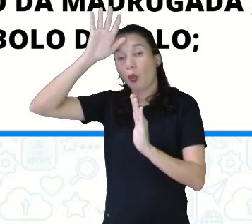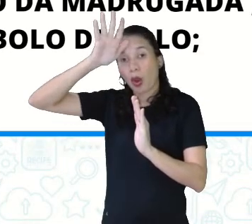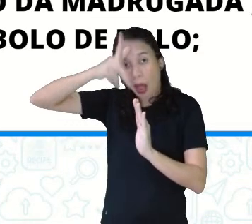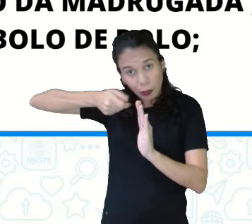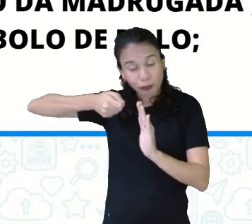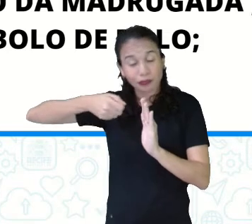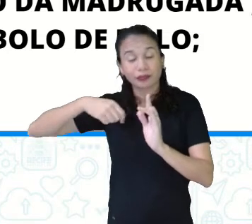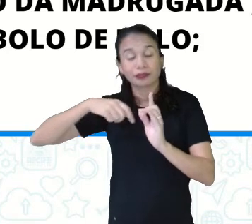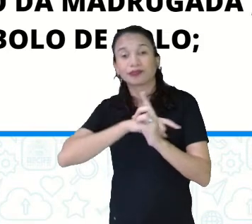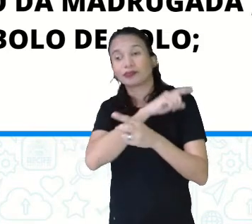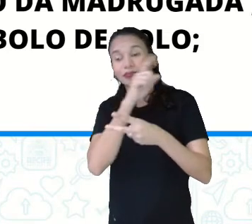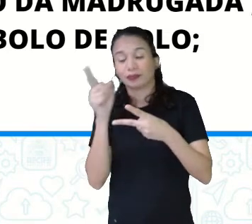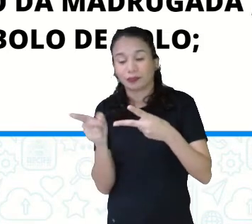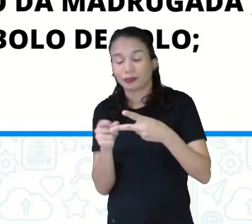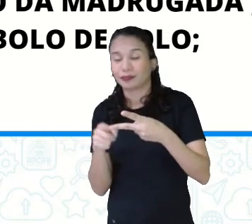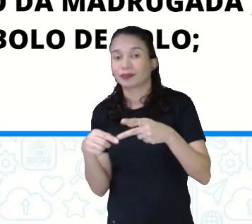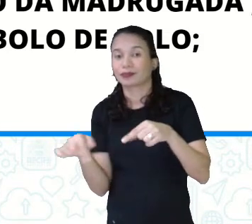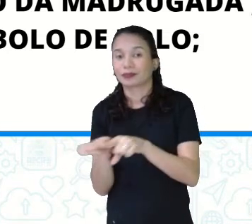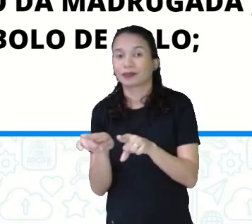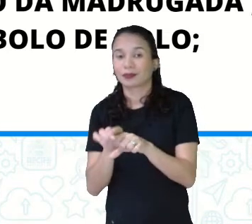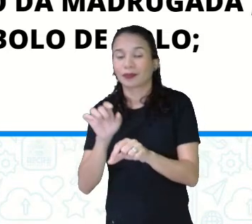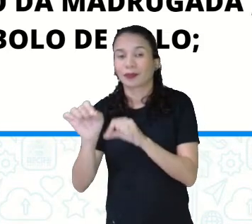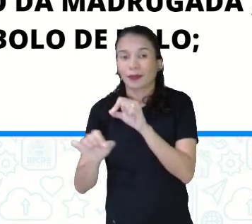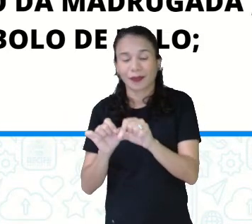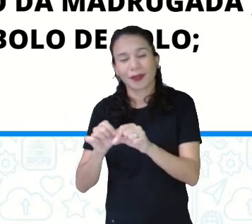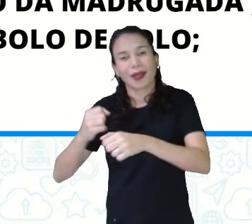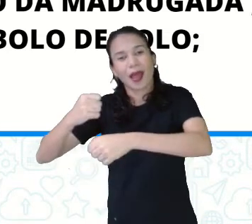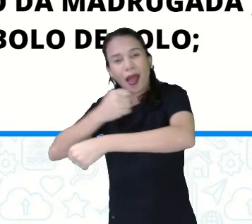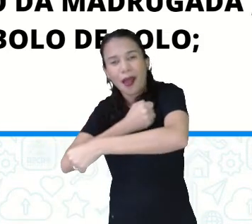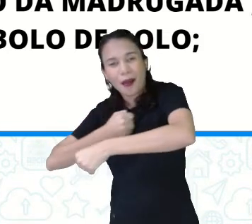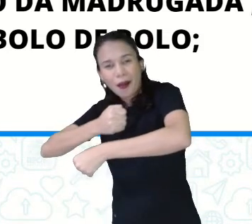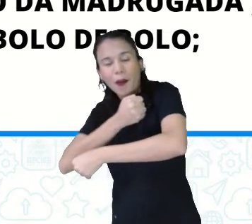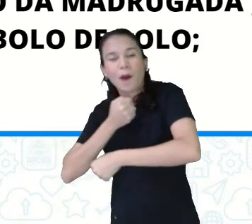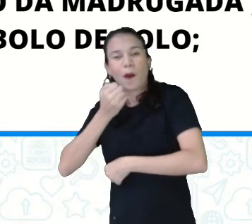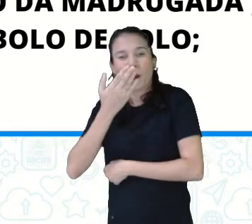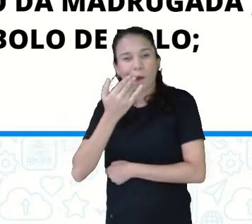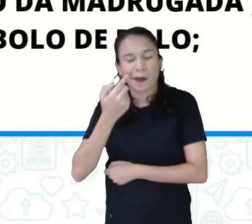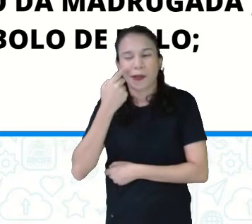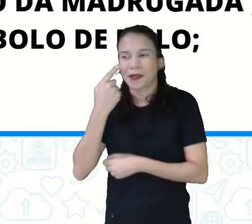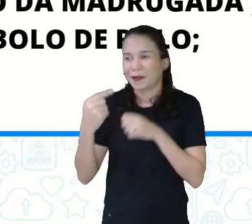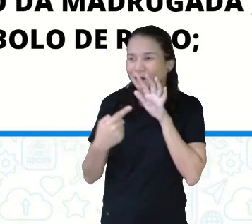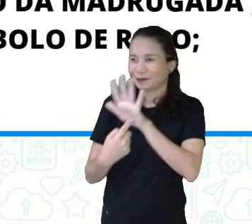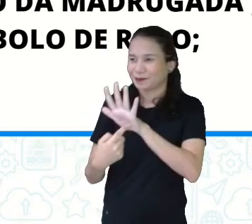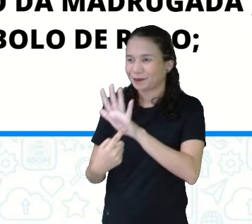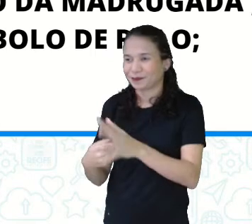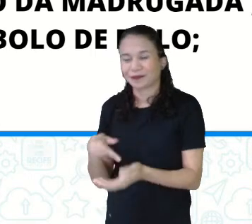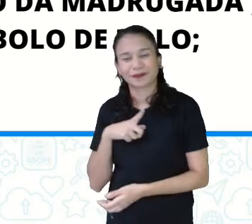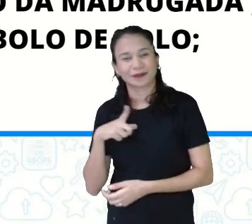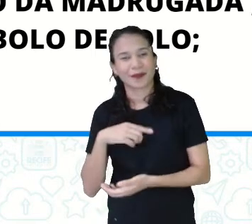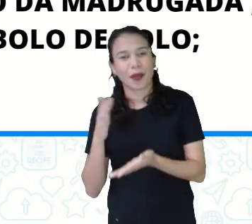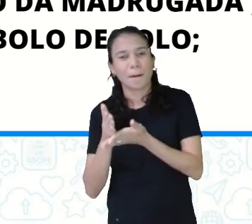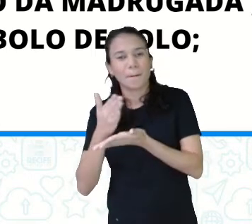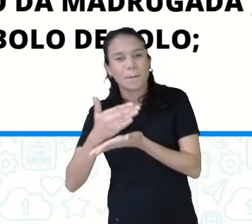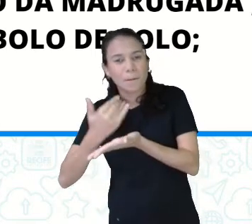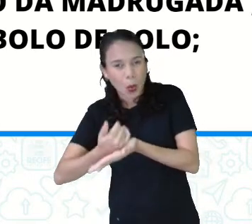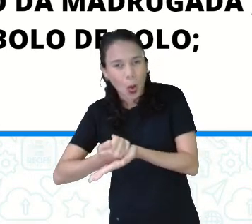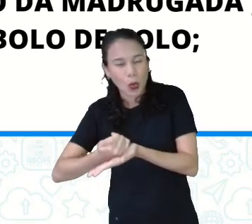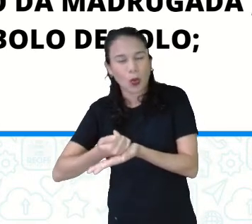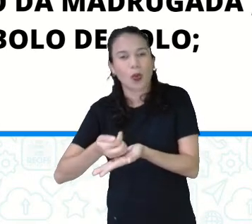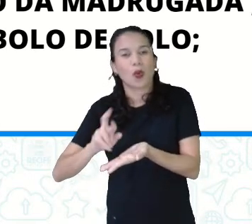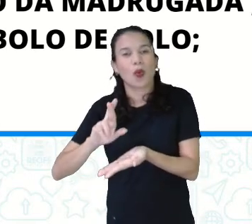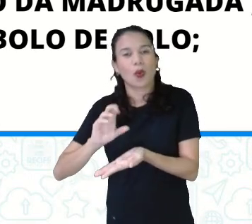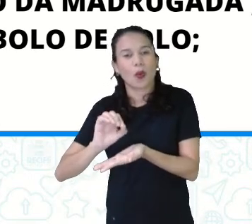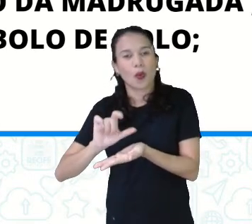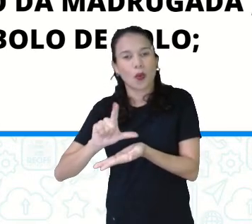nós também temos como patrimônio imaterial a nossa culinária, né? Que eu trouxe aí para vocês o exemplo do bolo de